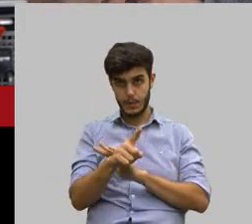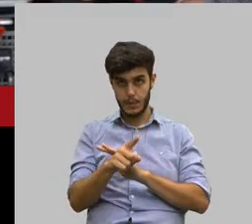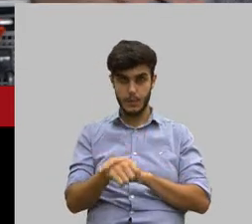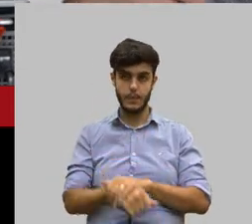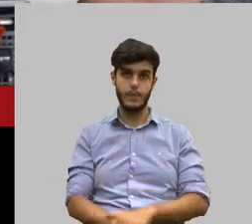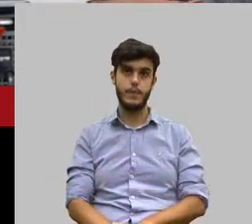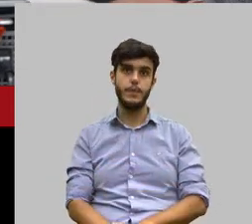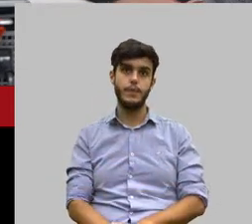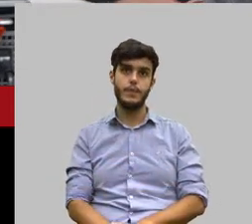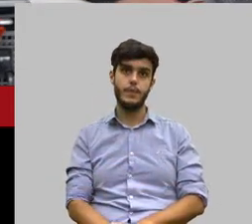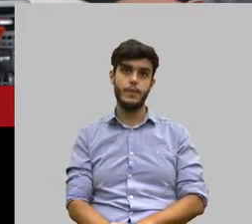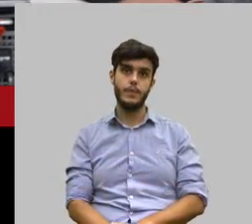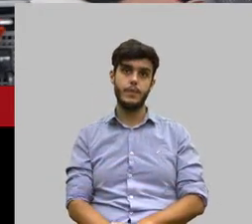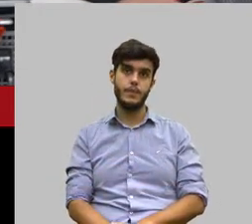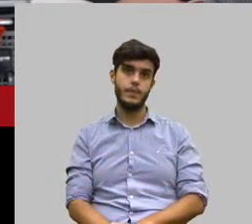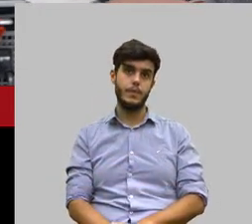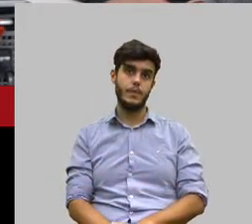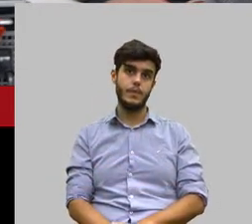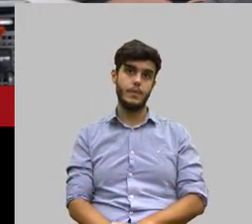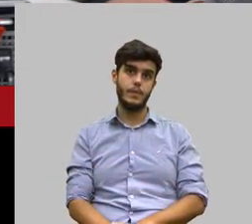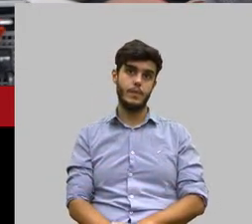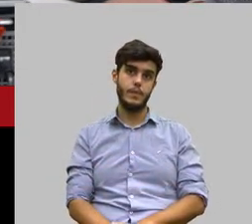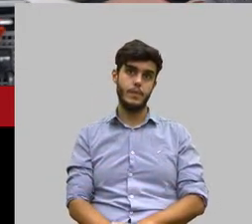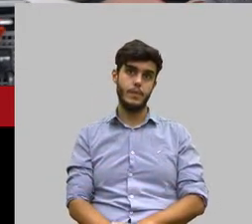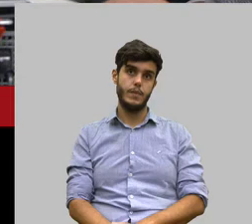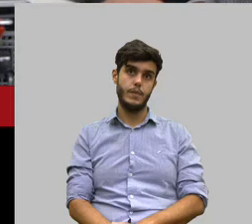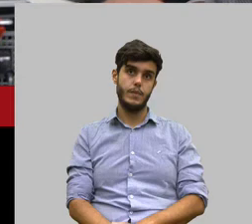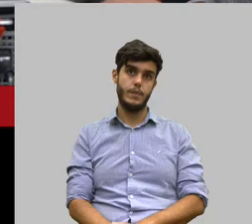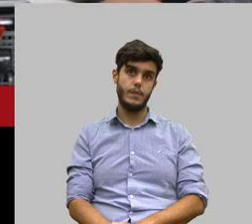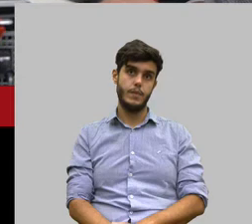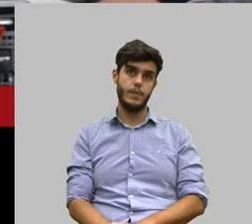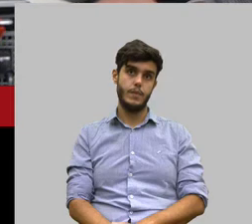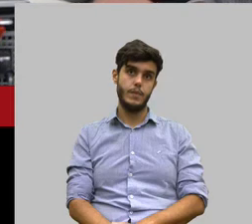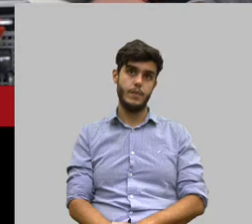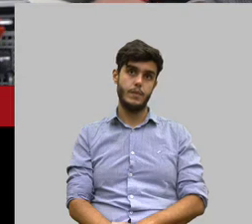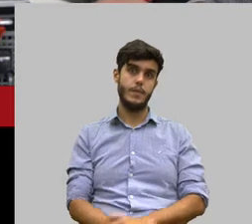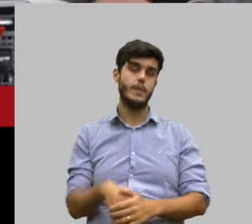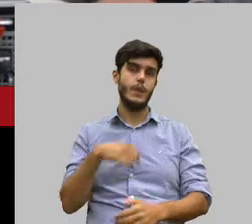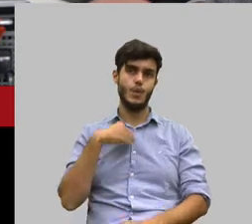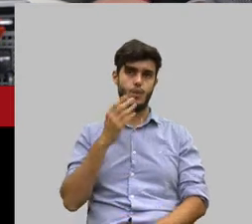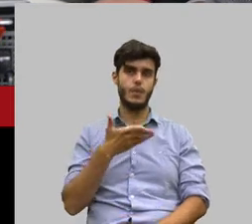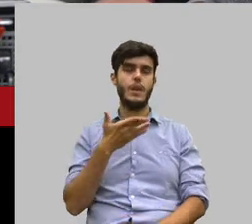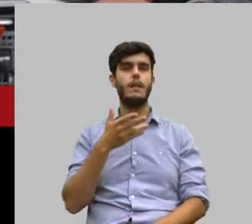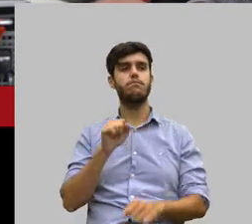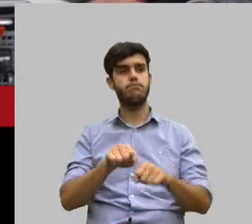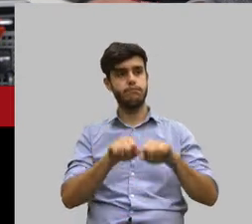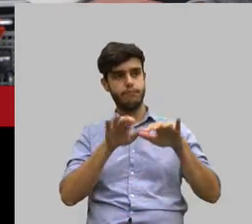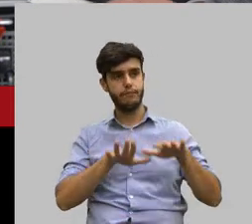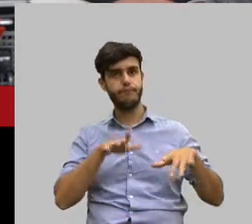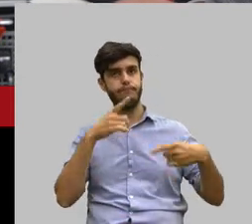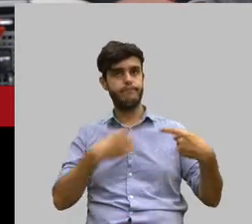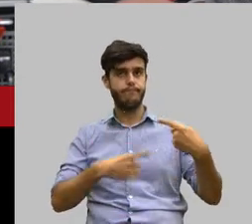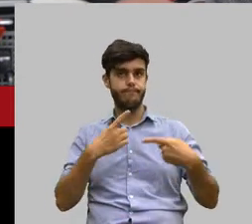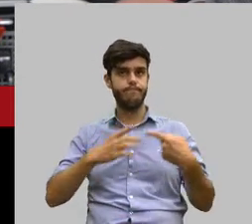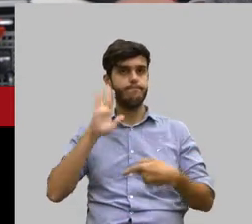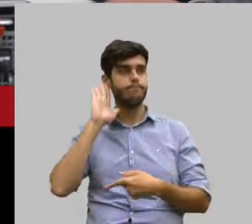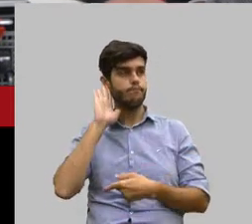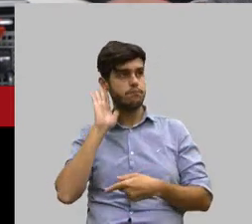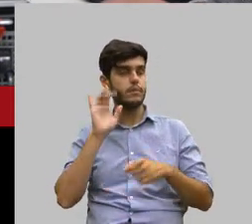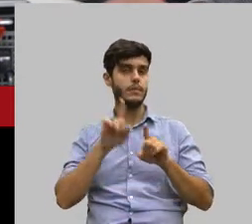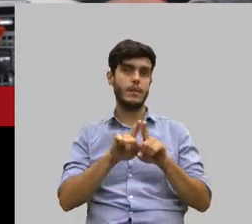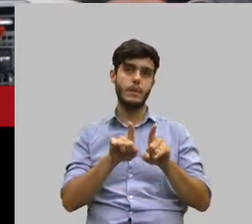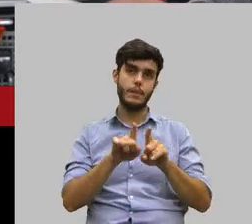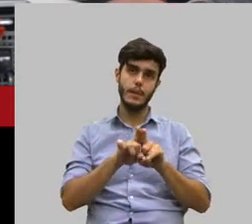pergunta nós somos eh eu já fiz algumas audiências senhora e sua equipe tem acompanhado